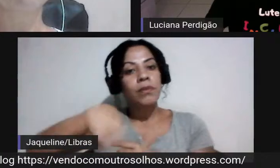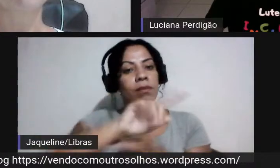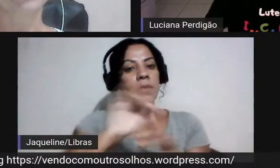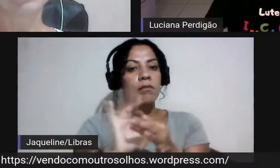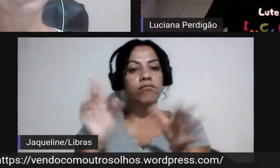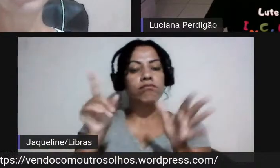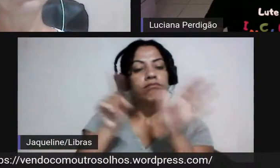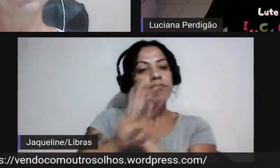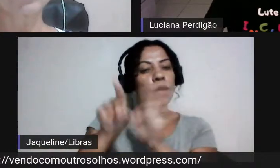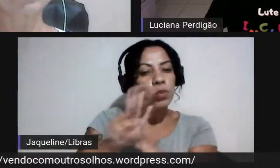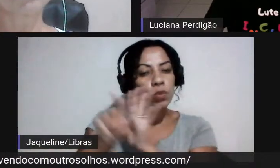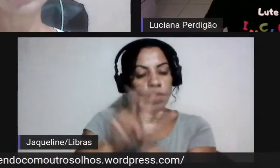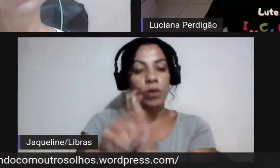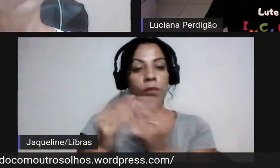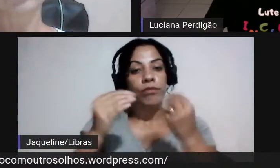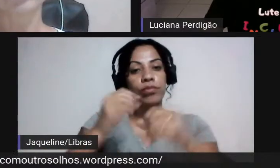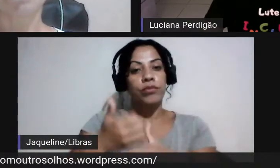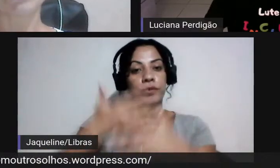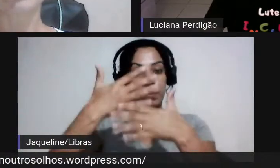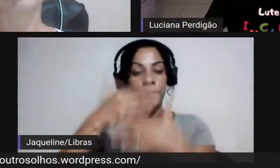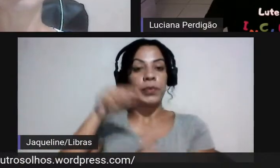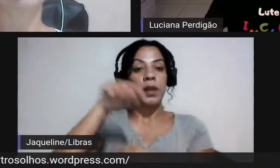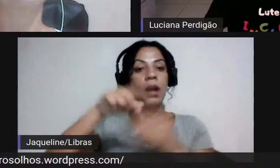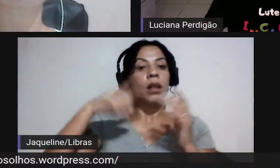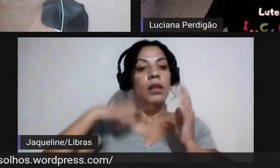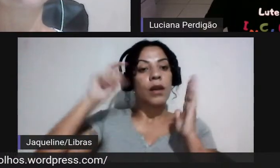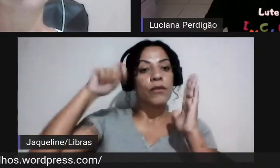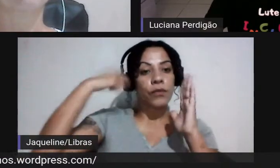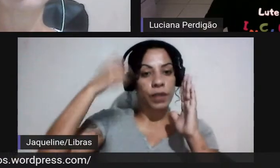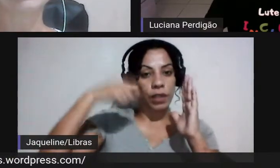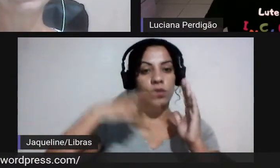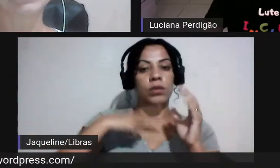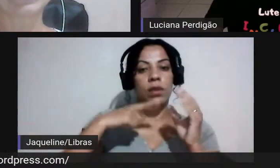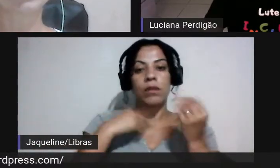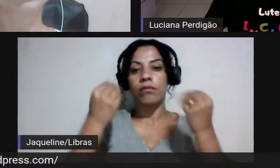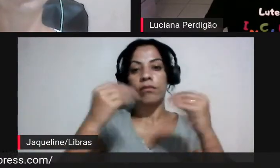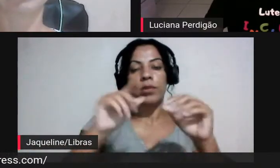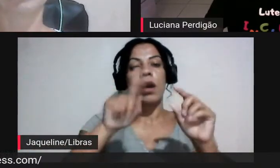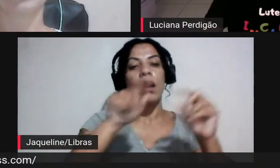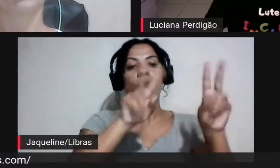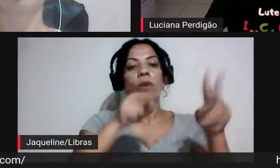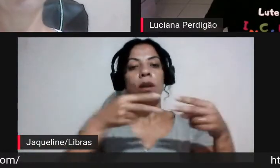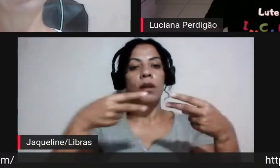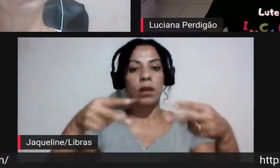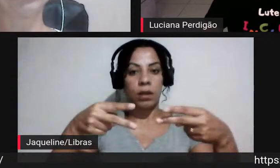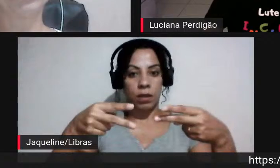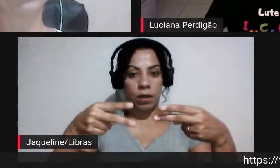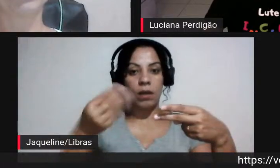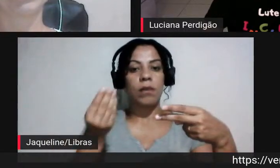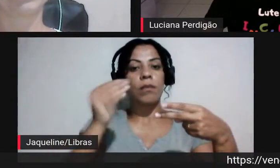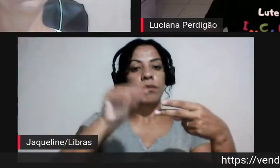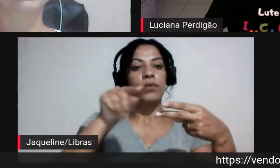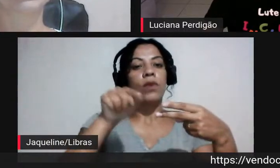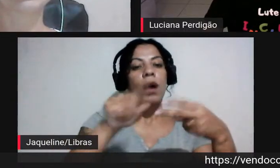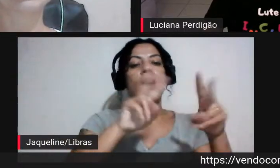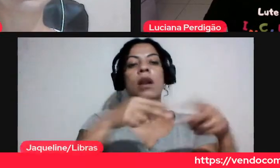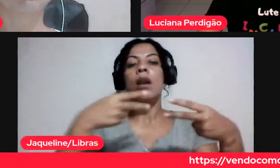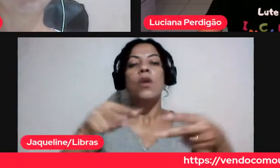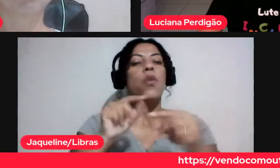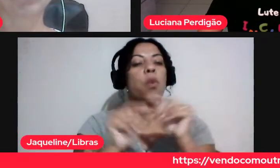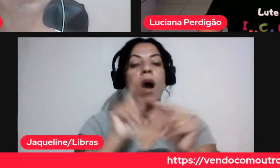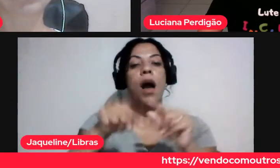gente. E aqui no nosso vídeo, ó, já está passando o endereço do produto que a